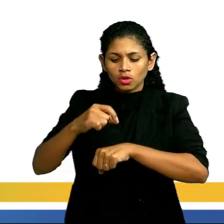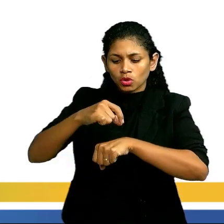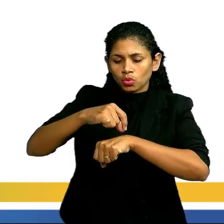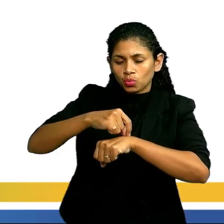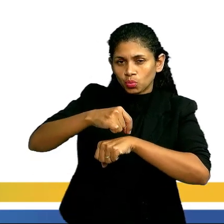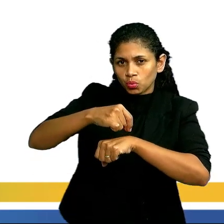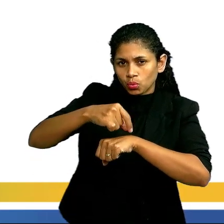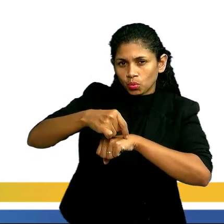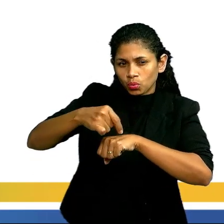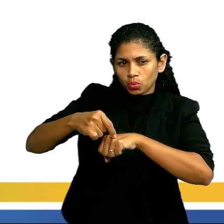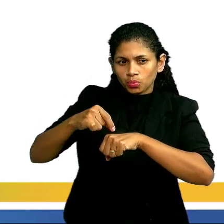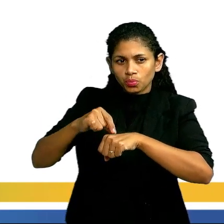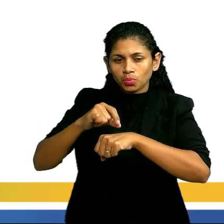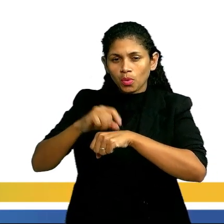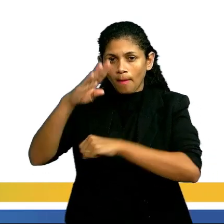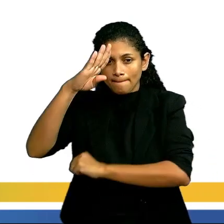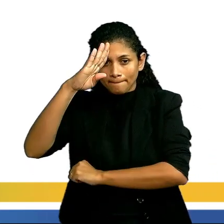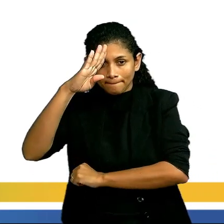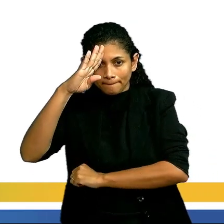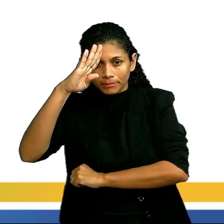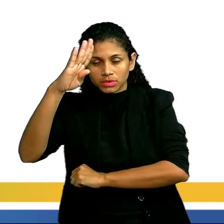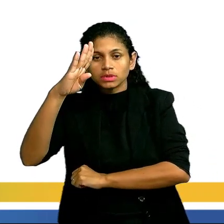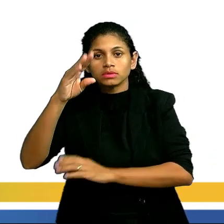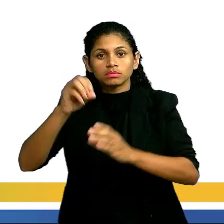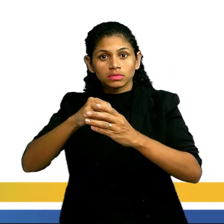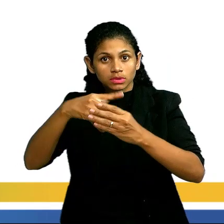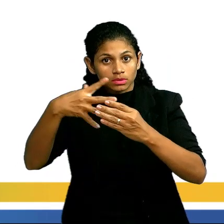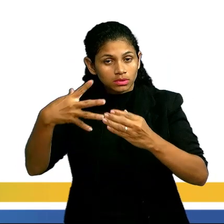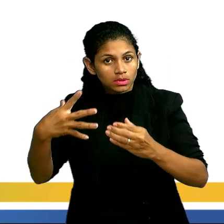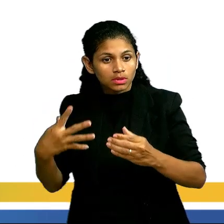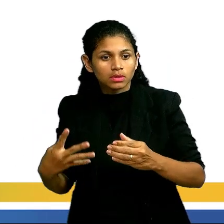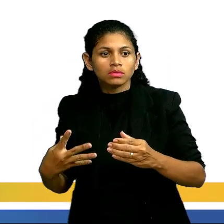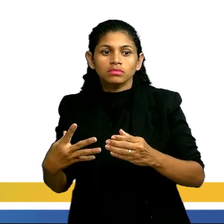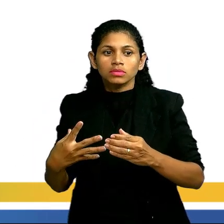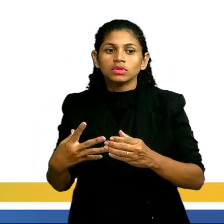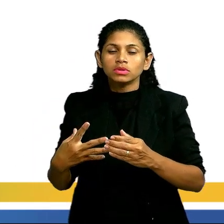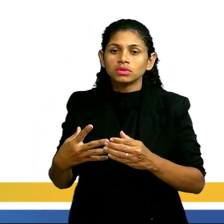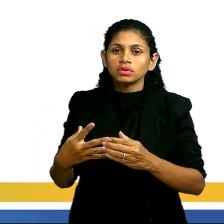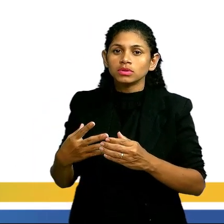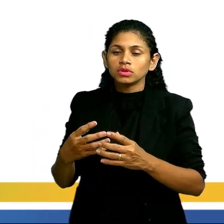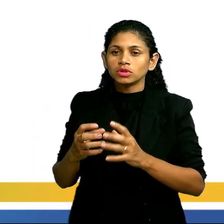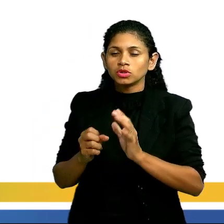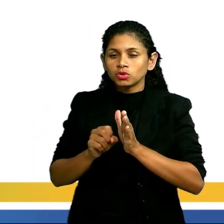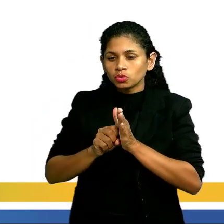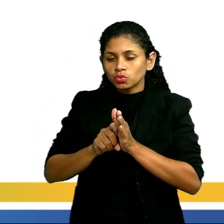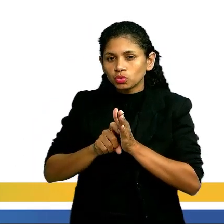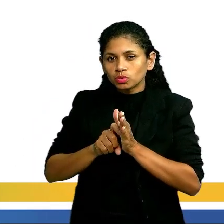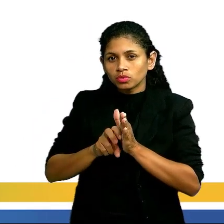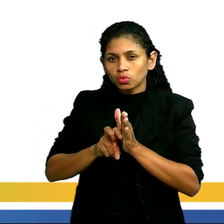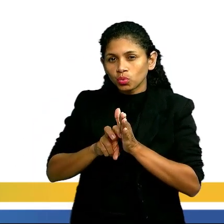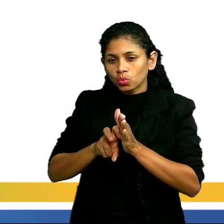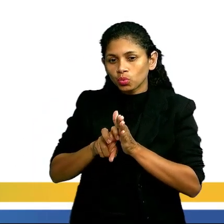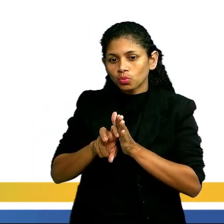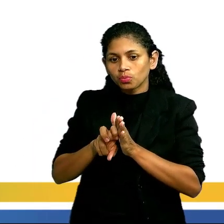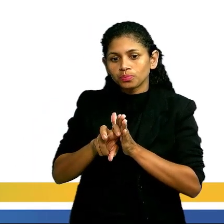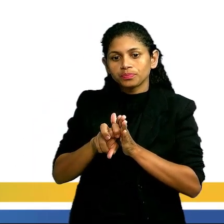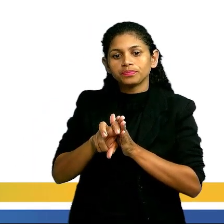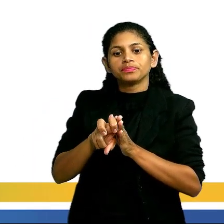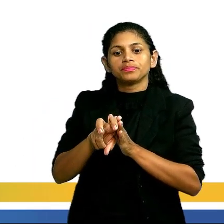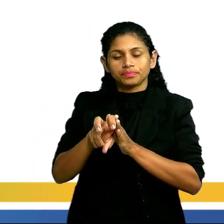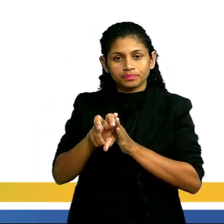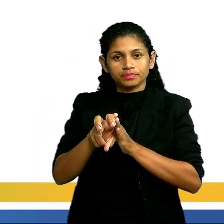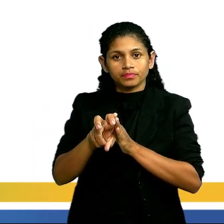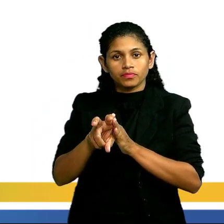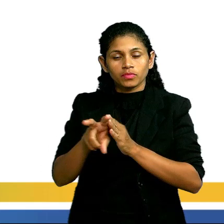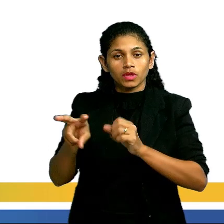sendo o principal fator ambiental do câncer de colo do útero das mulheres. O vírus pode entrar pela